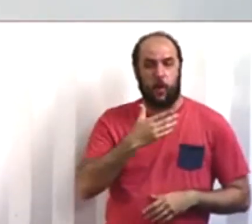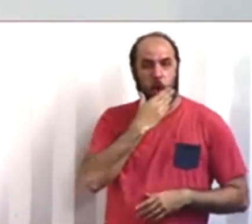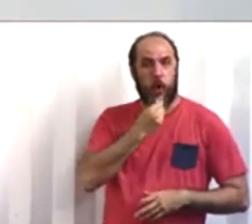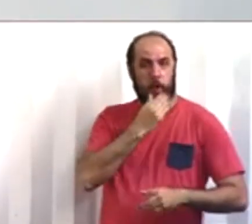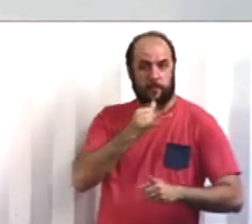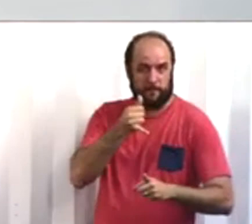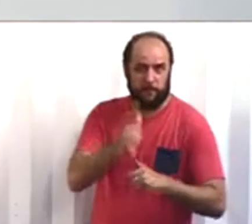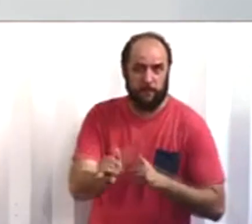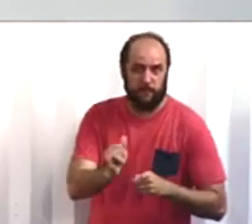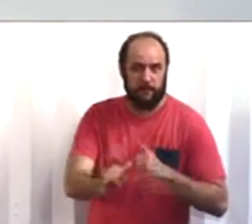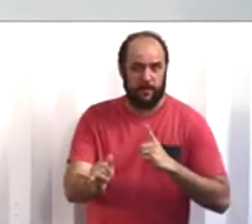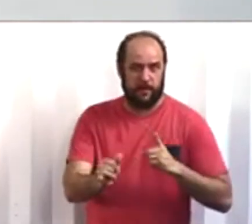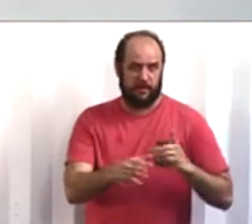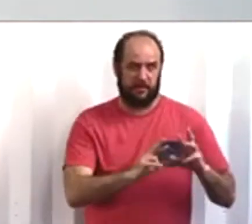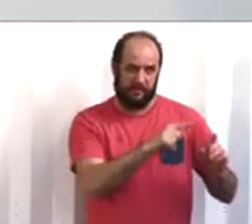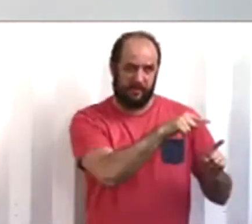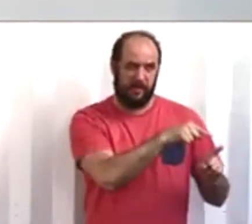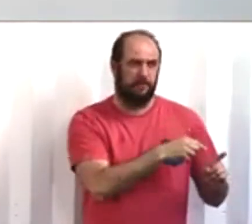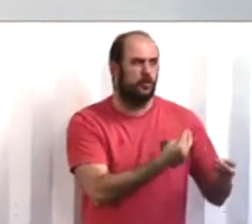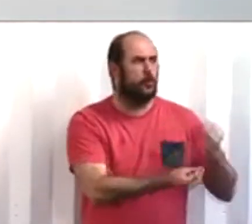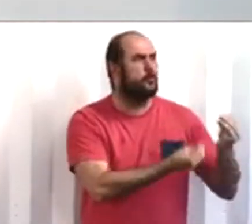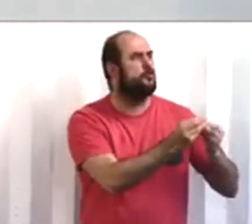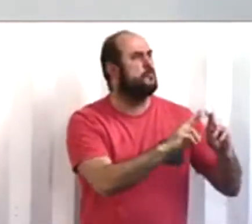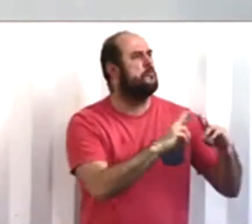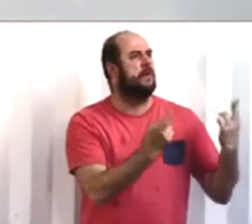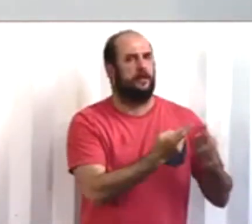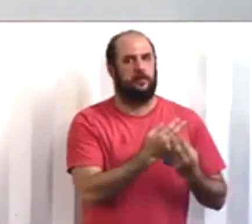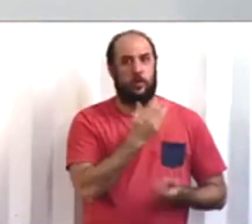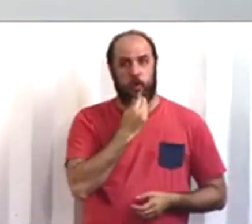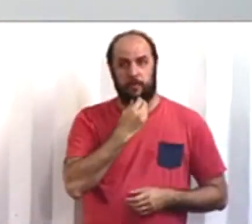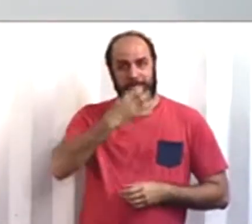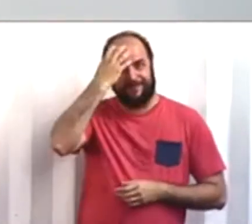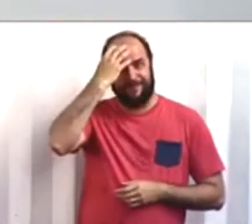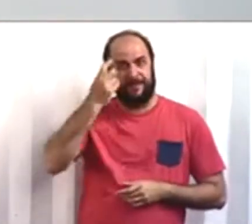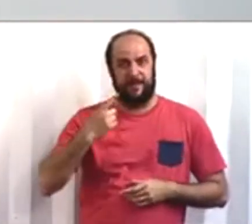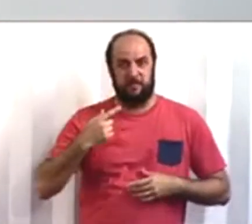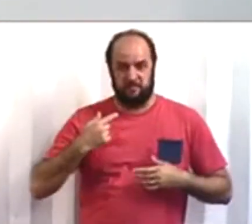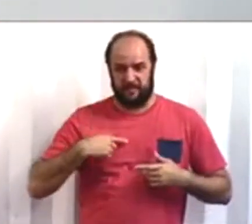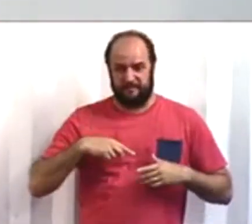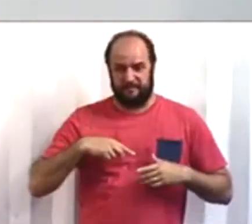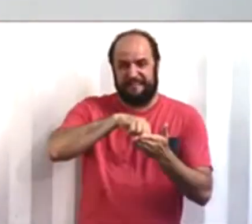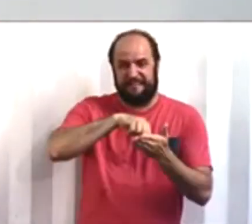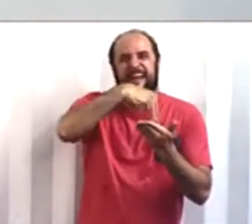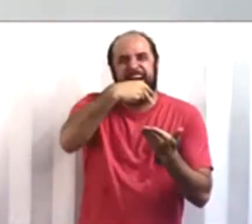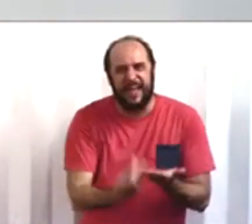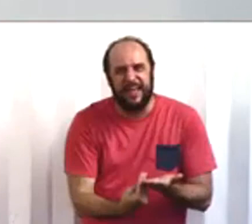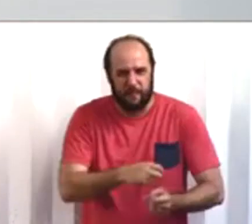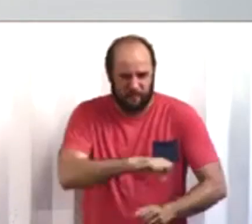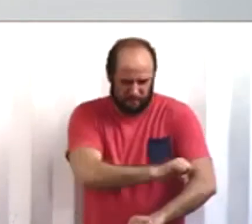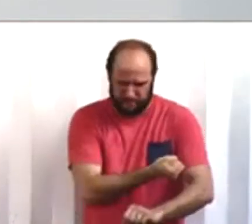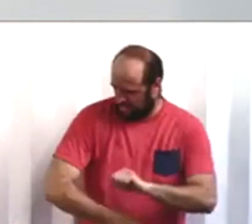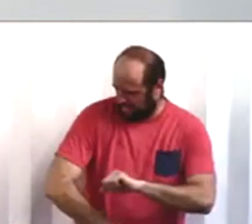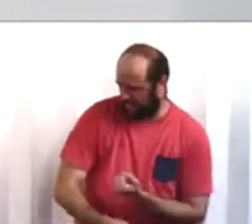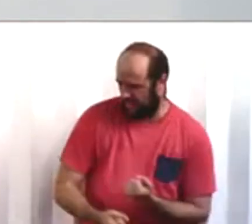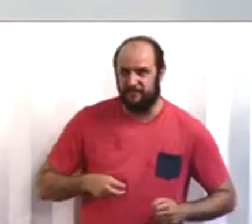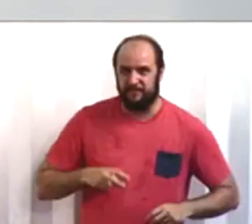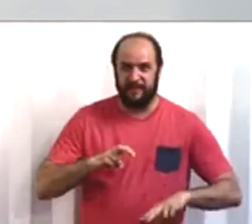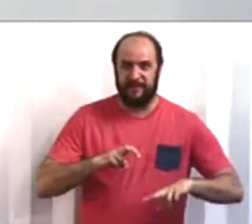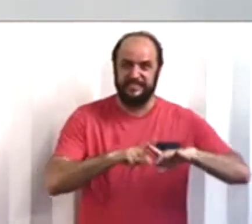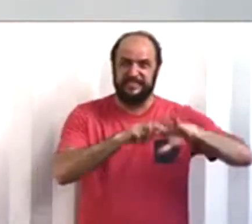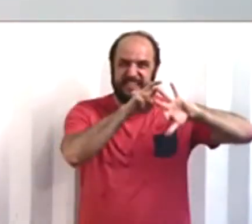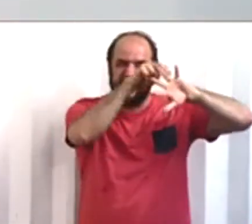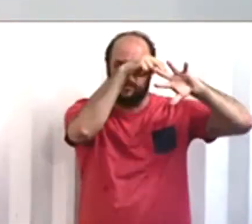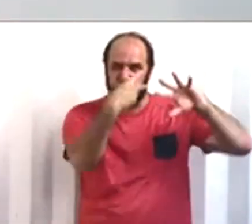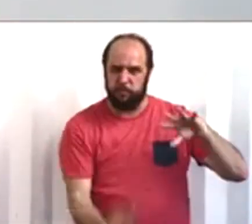profetas, desses reis esquisitos, como irá o meu reino? Acasias tinha acabado de sofrer um acidente, ele tinha caído de uma escada meio alta.